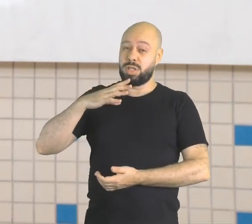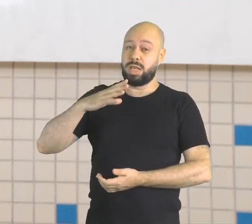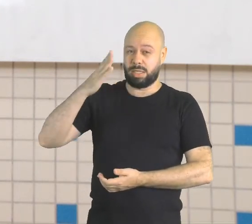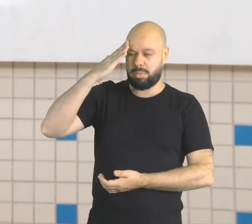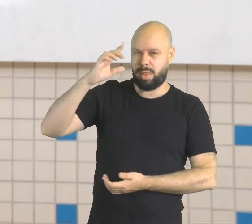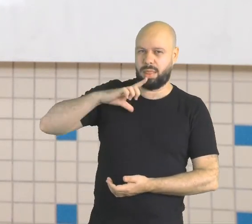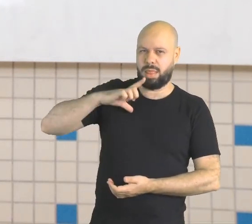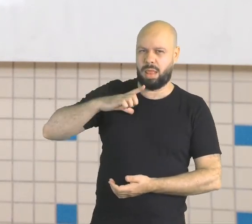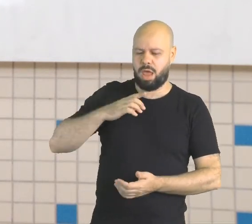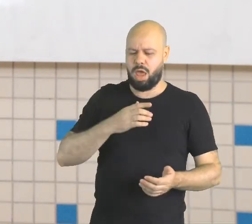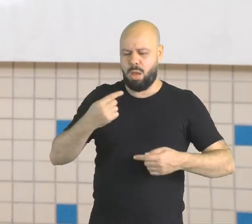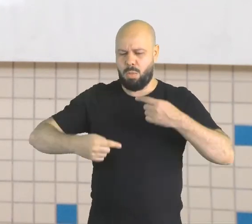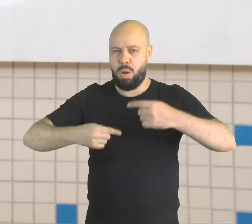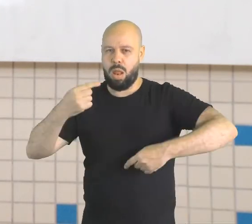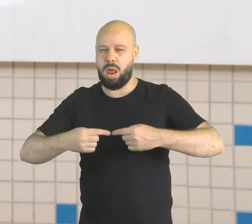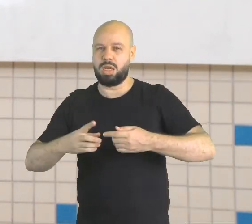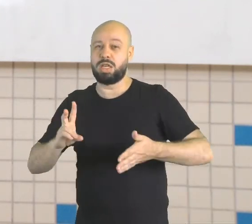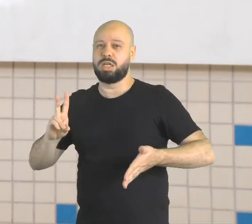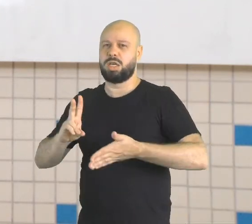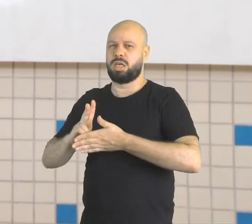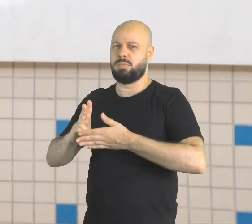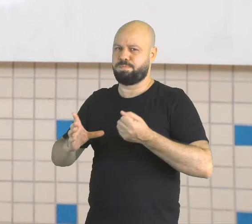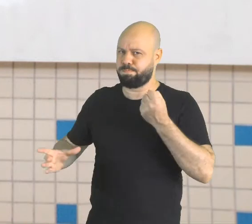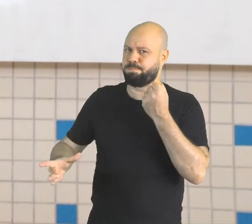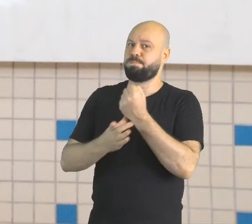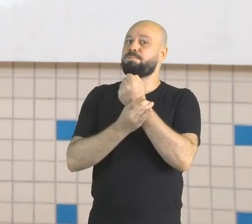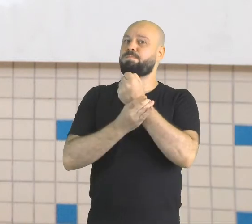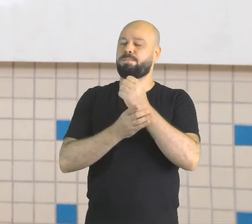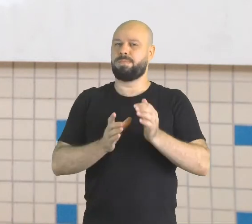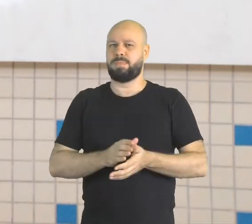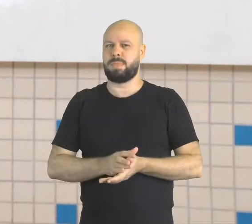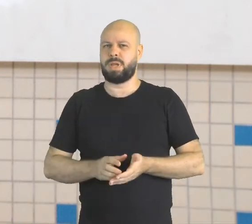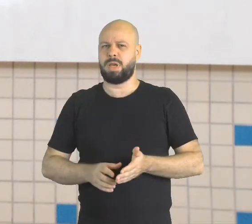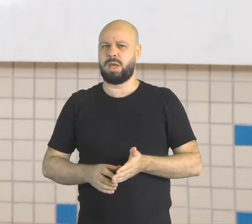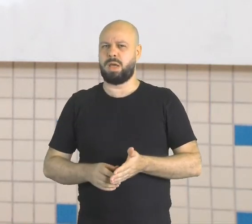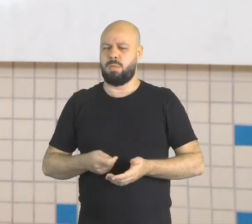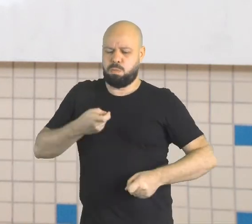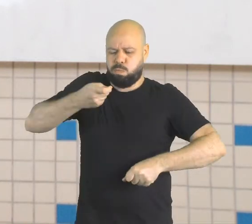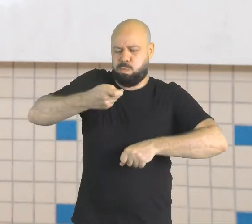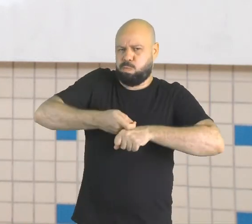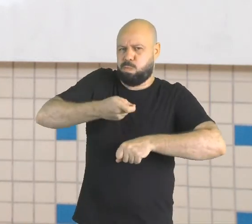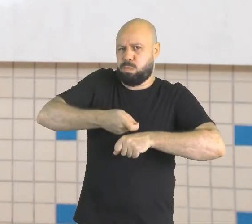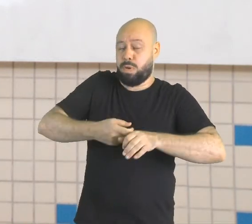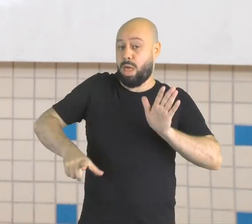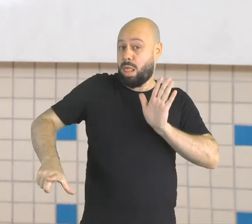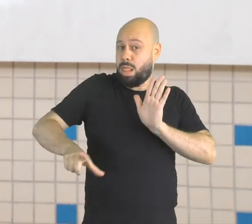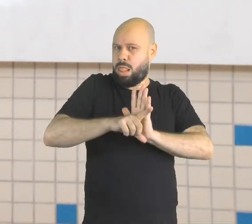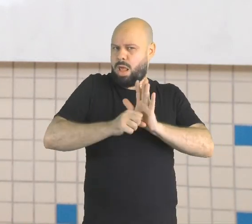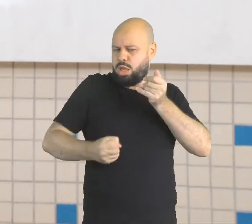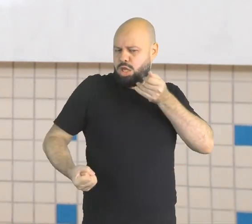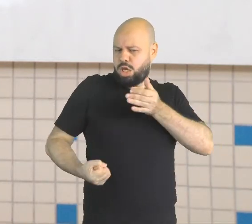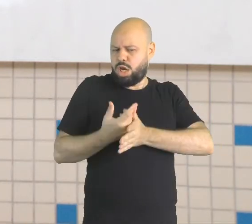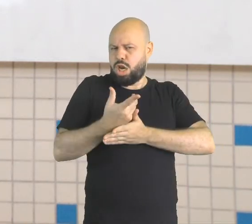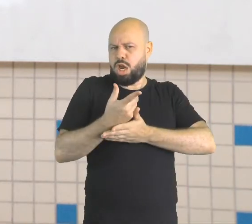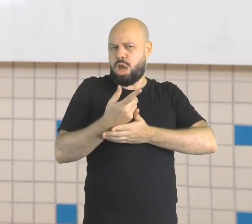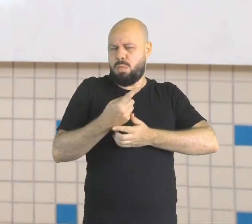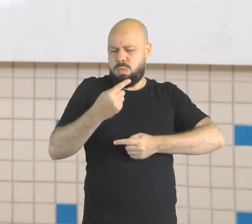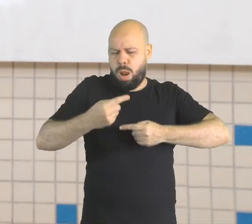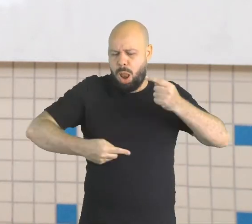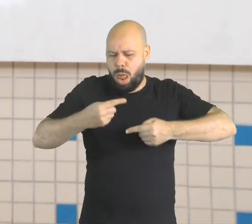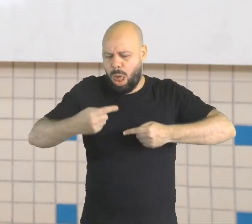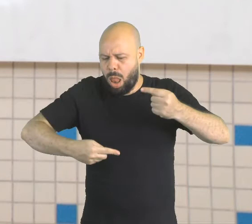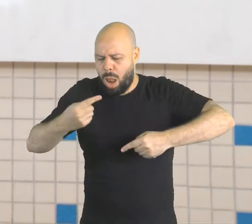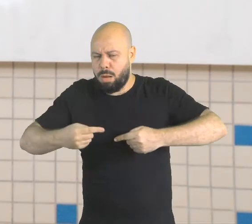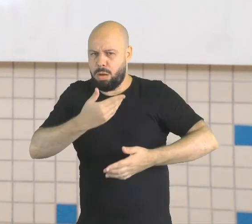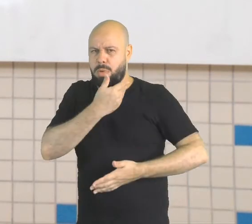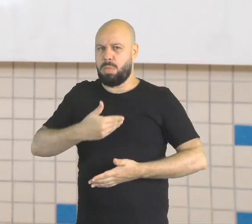indígenas mais firmes. A lei vai conseguir criar mais mecanismos, políticas